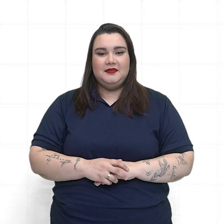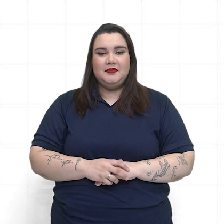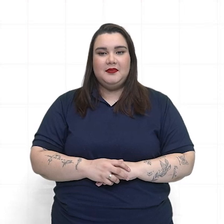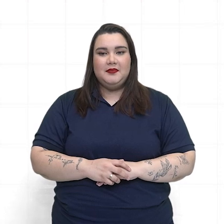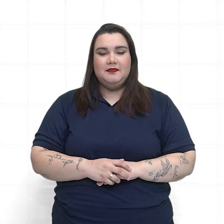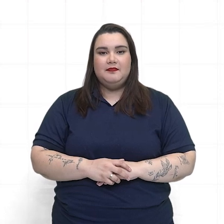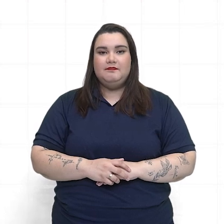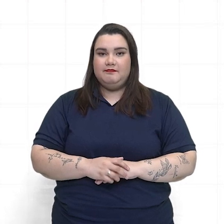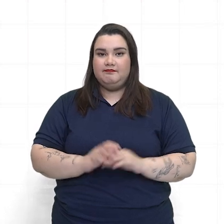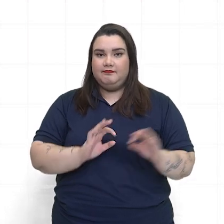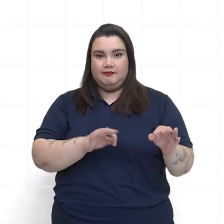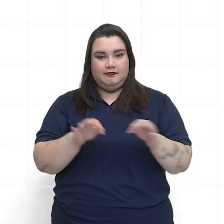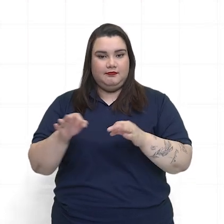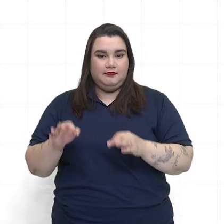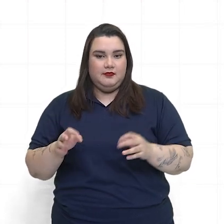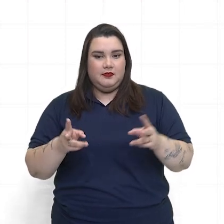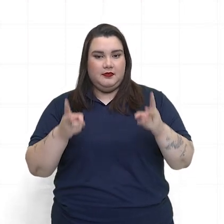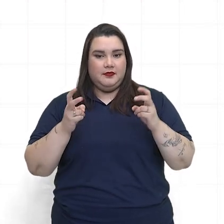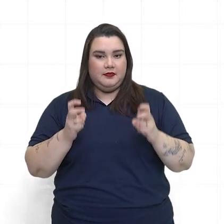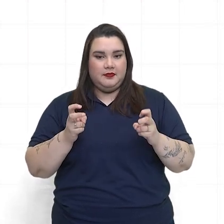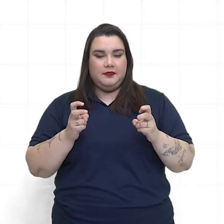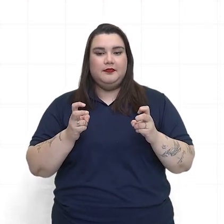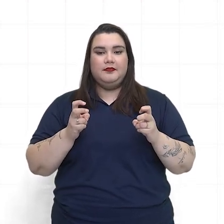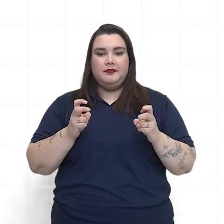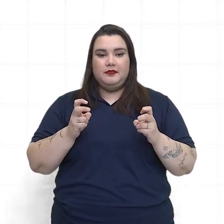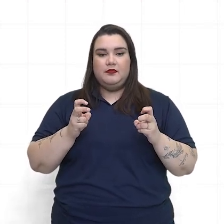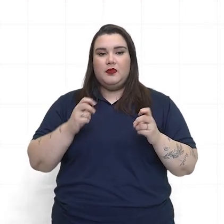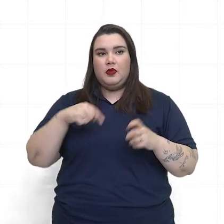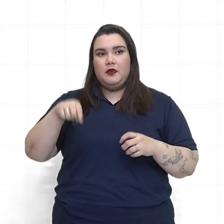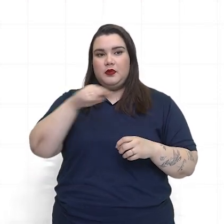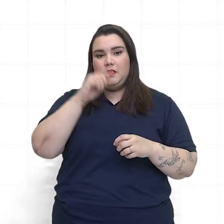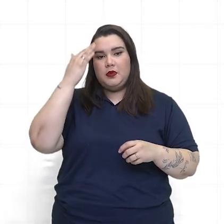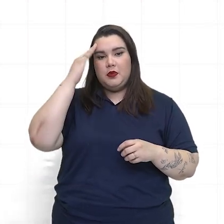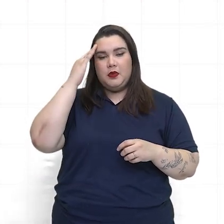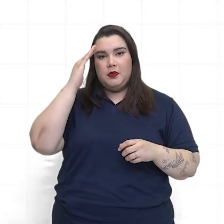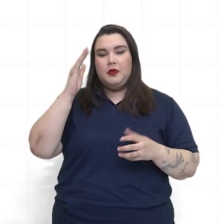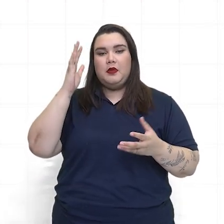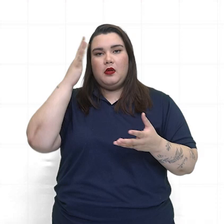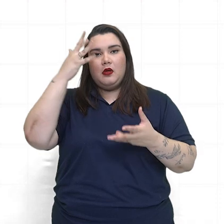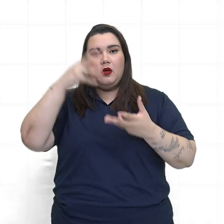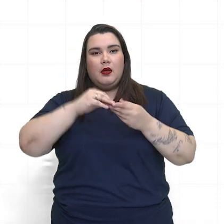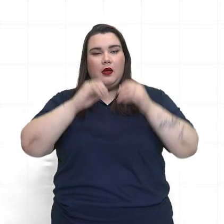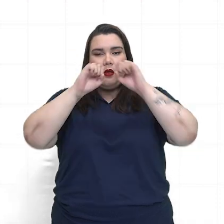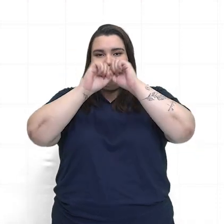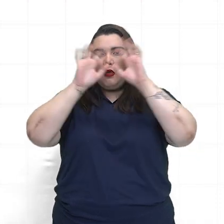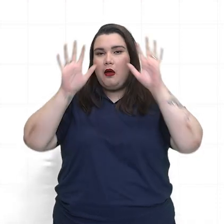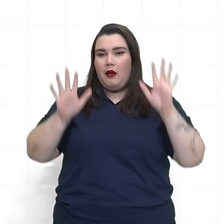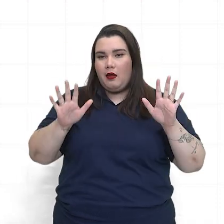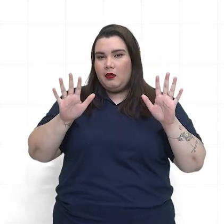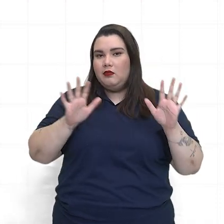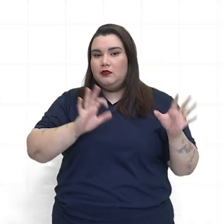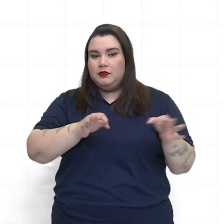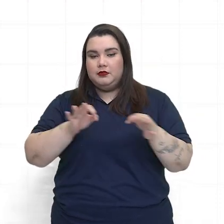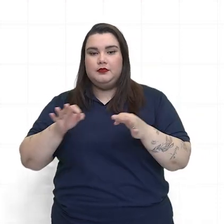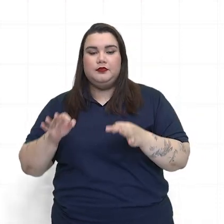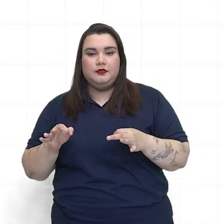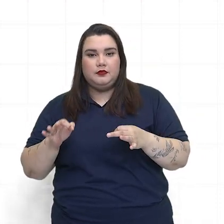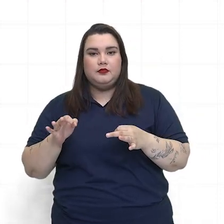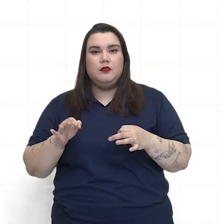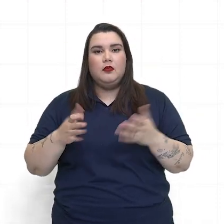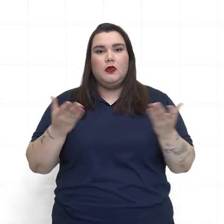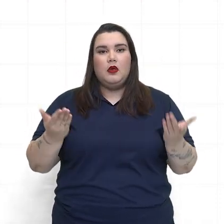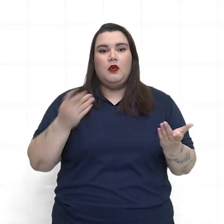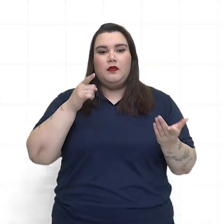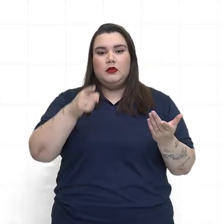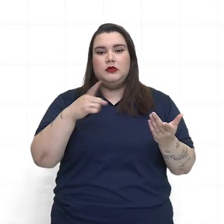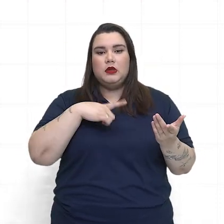do seu irmão. Isso para você também entender de forma mais, digamos, concreta. Olha lá.